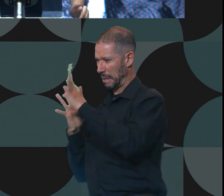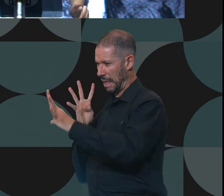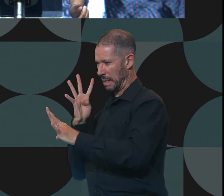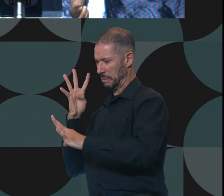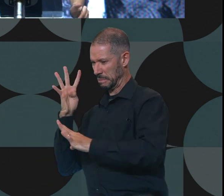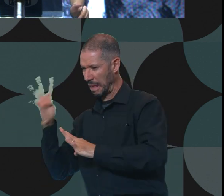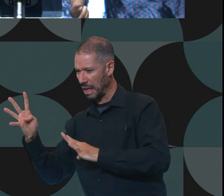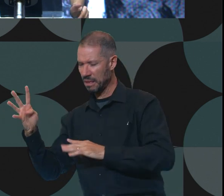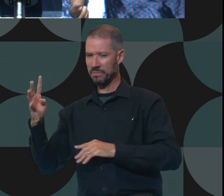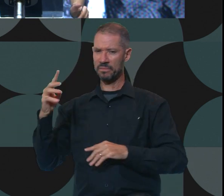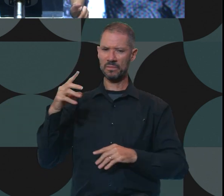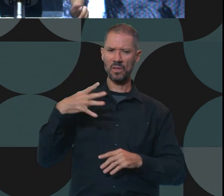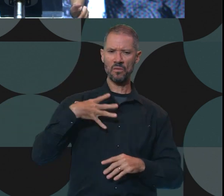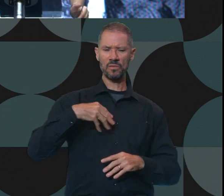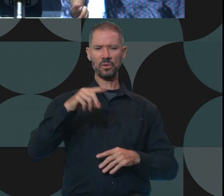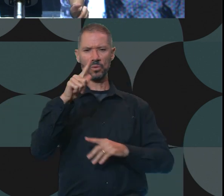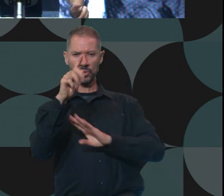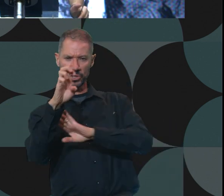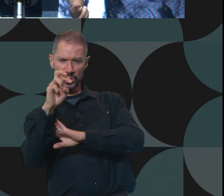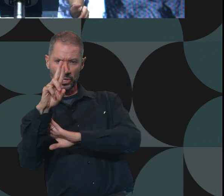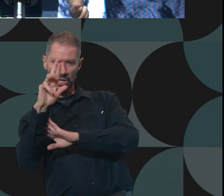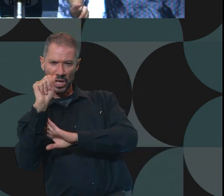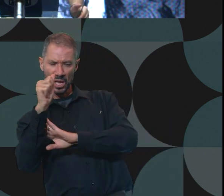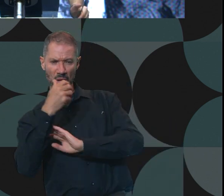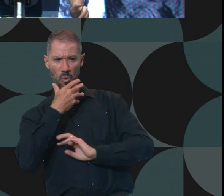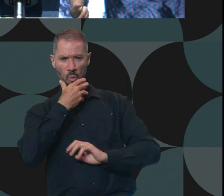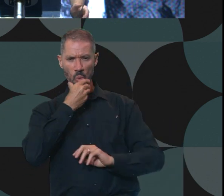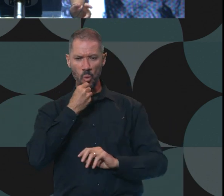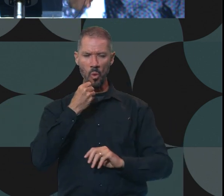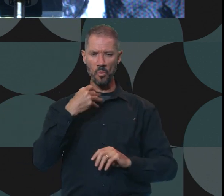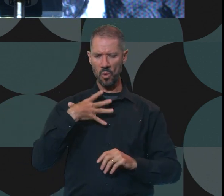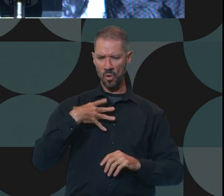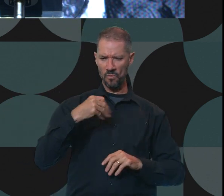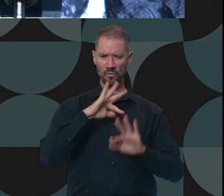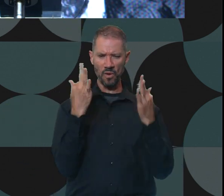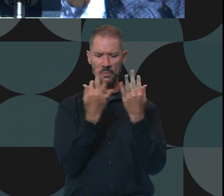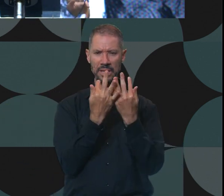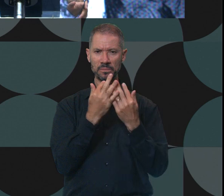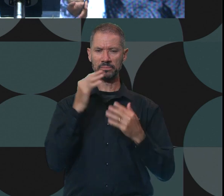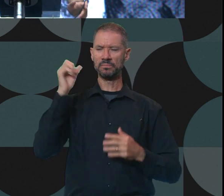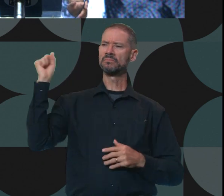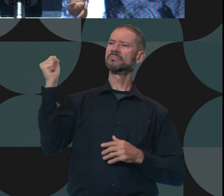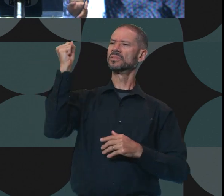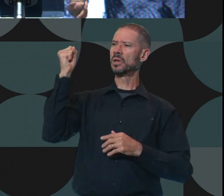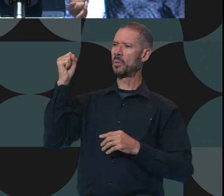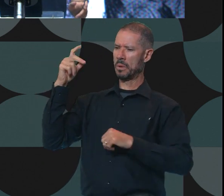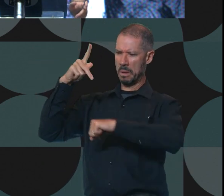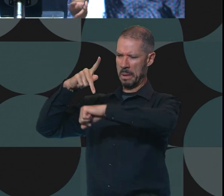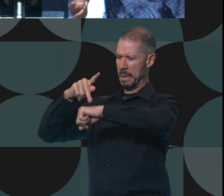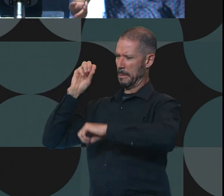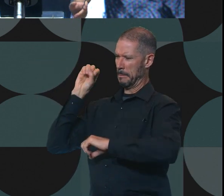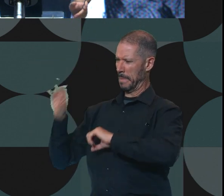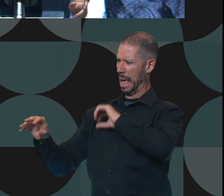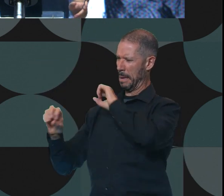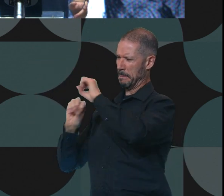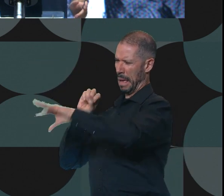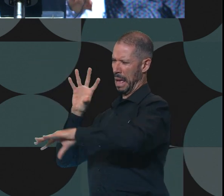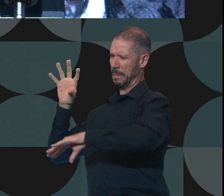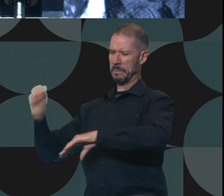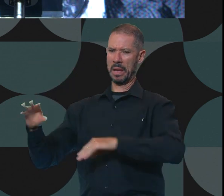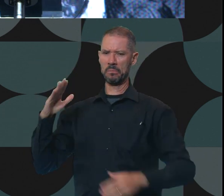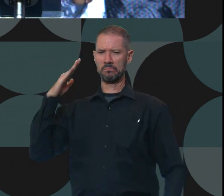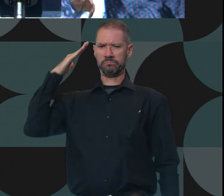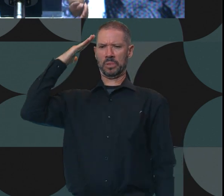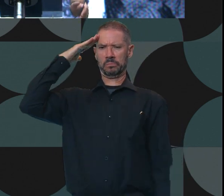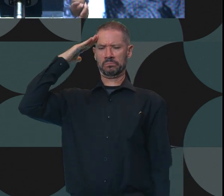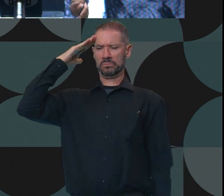Simei, filho de Gera, do mesmo clã da família de Saul. Atirava pedras contra o rei, seus oficiais e os guerreiros que